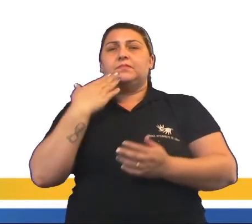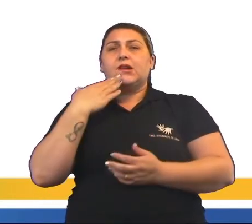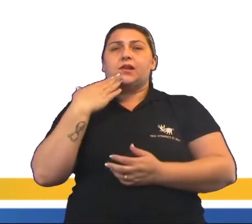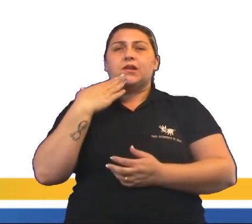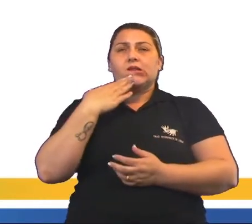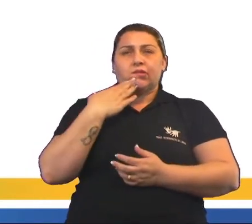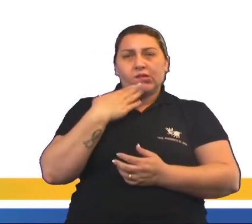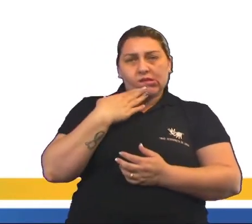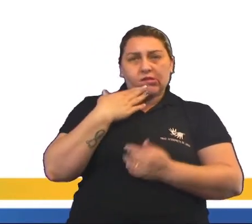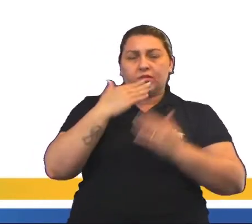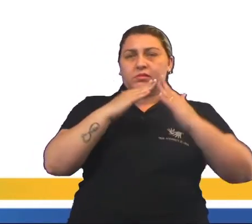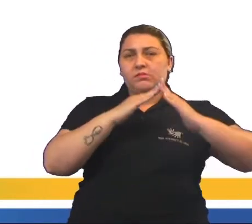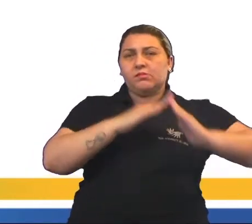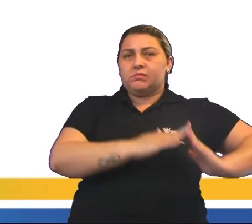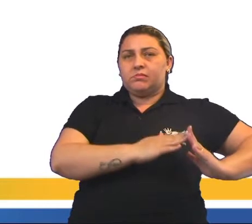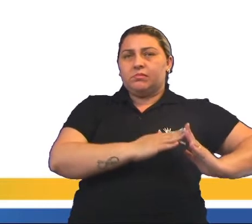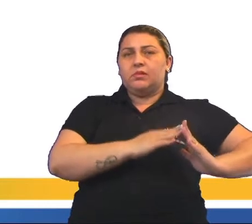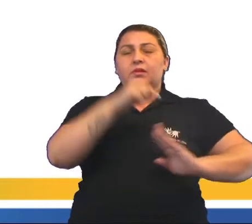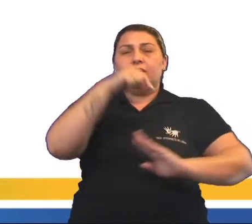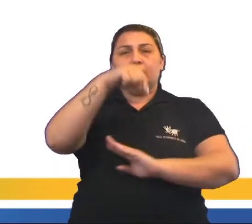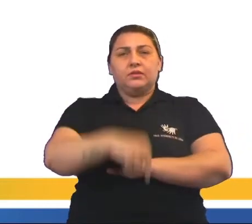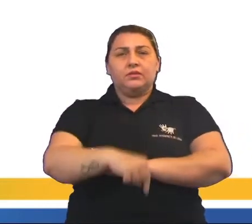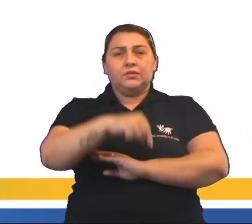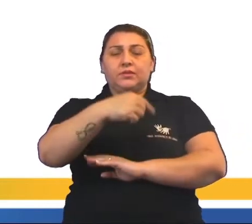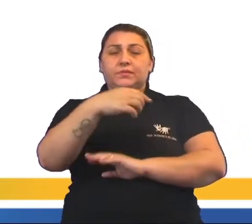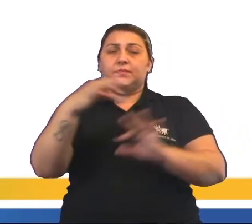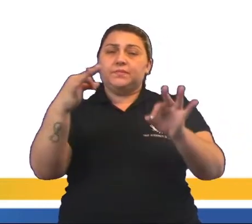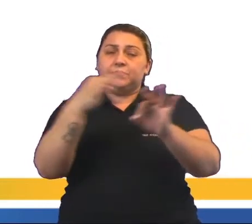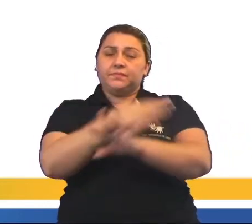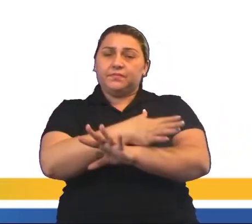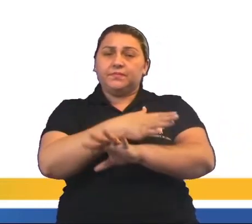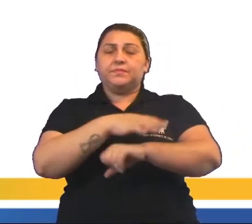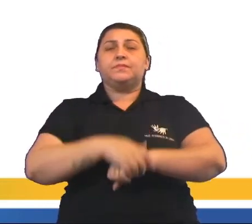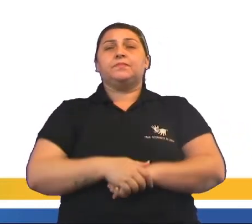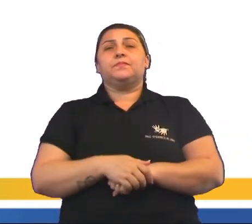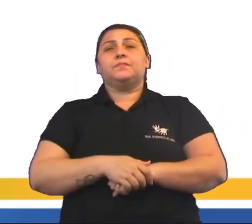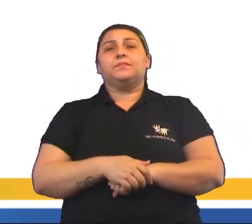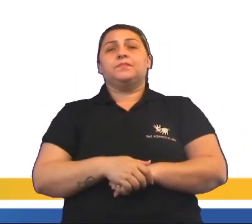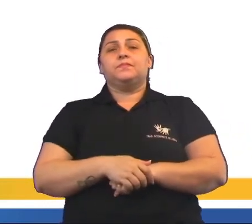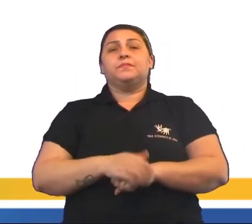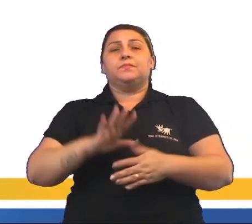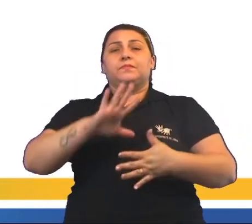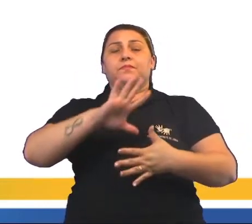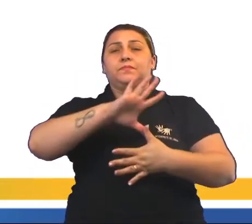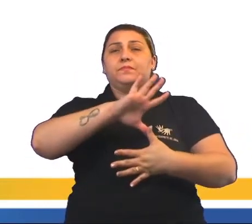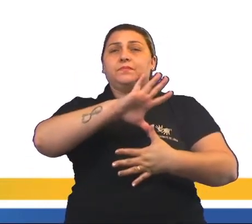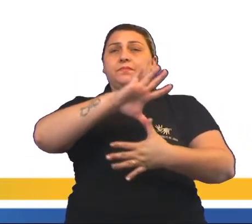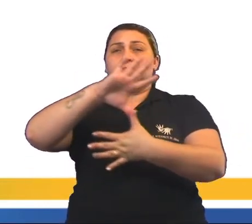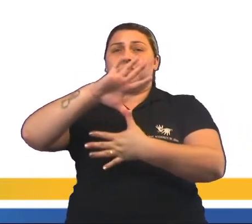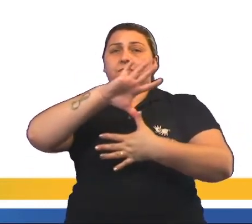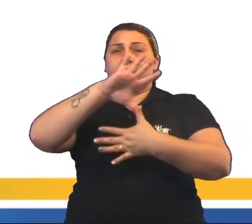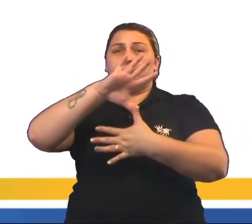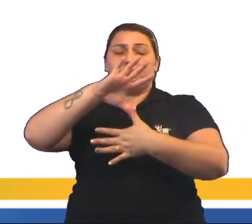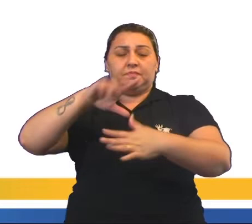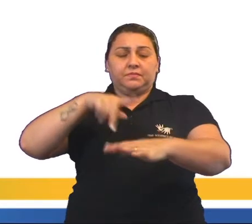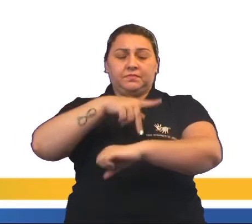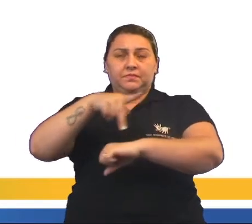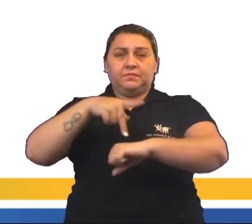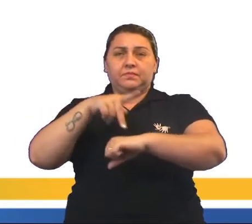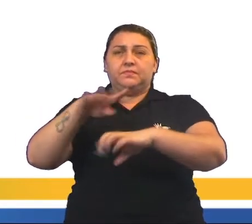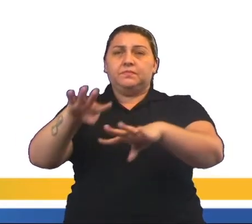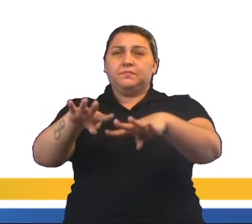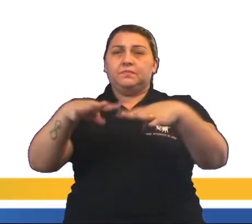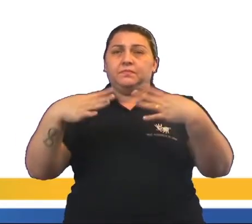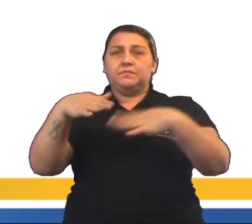nós colocamos aqui no nosso estado, nós temos a formação justamente do mapa do nosso país. E aí eu estou